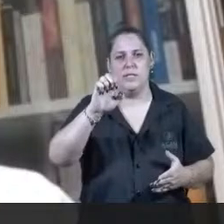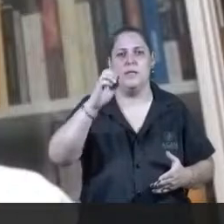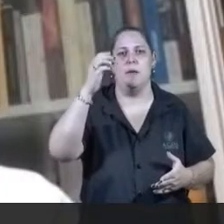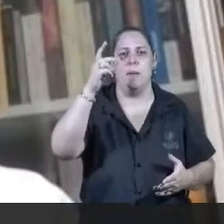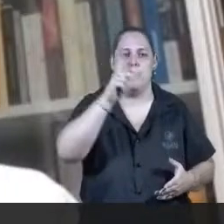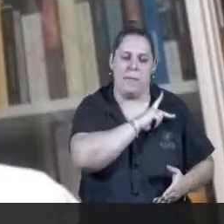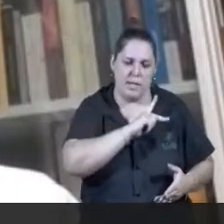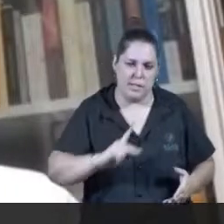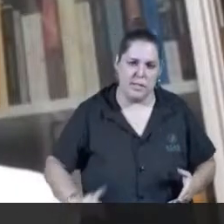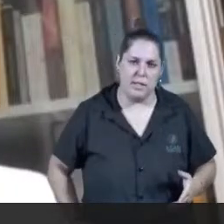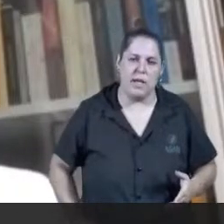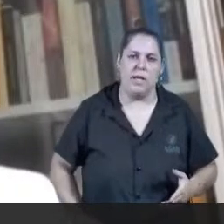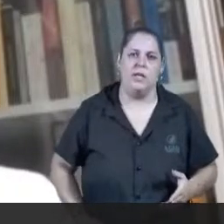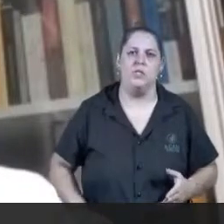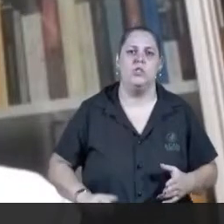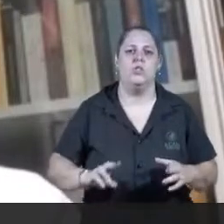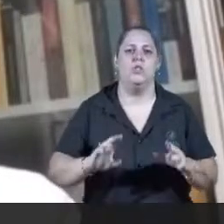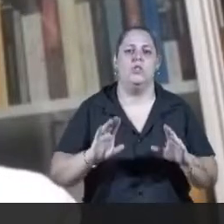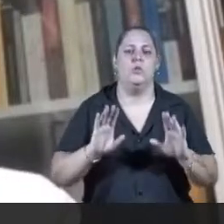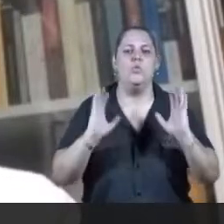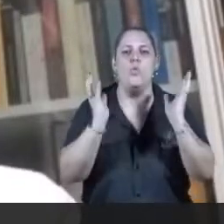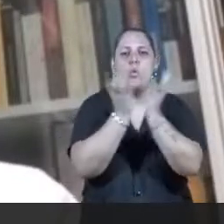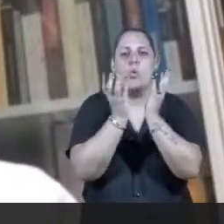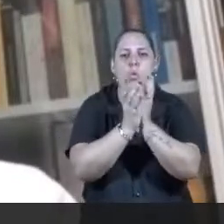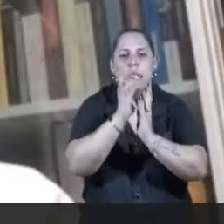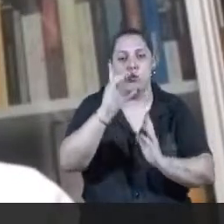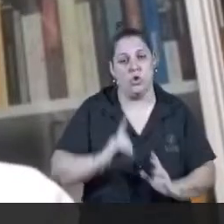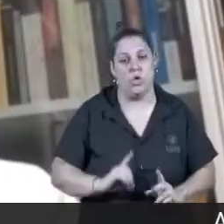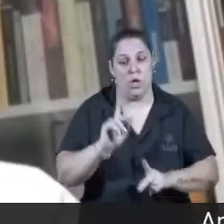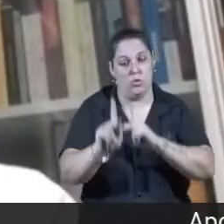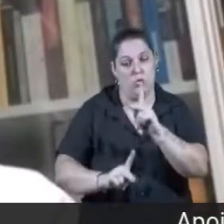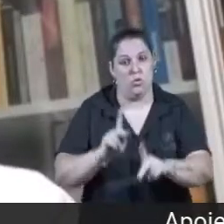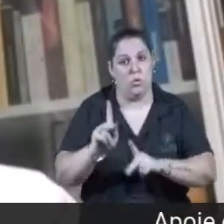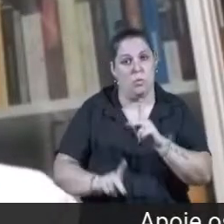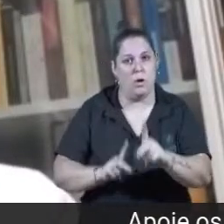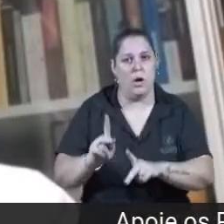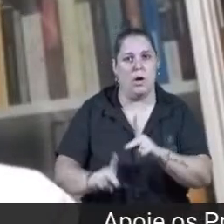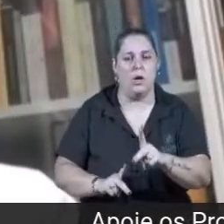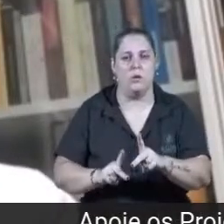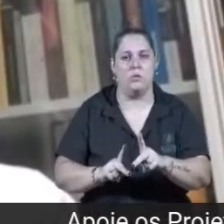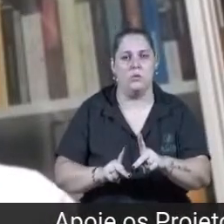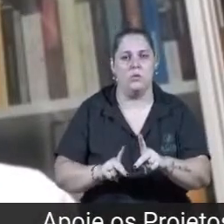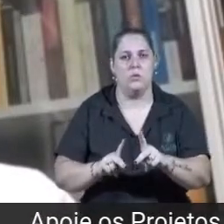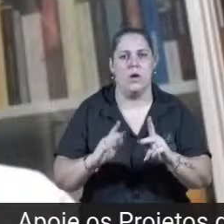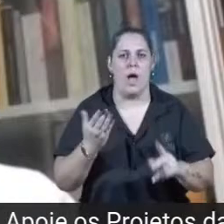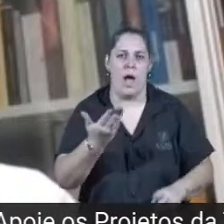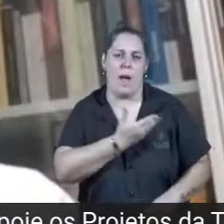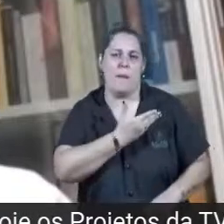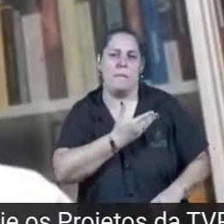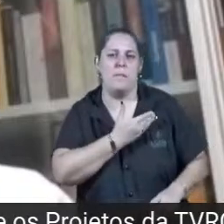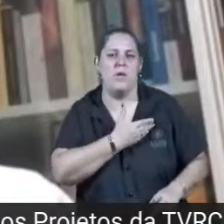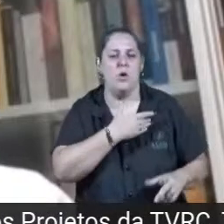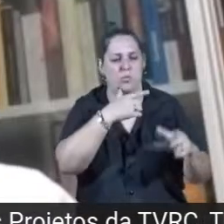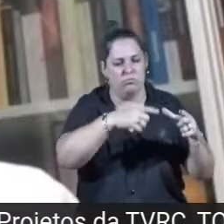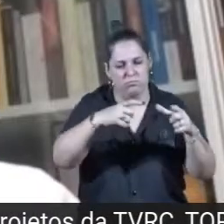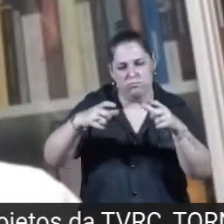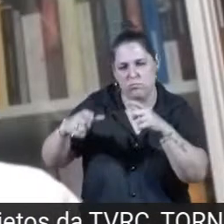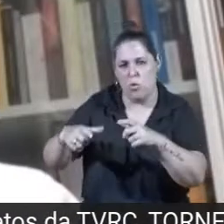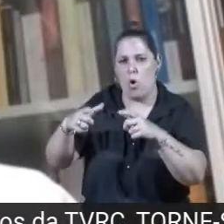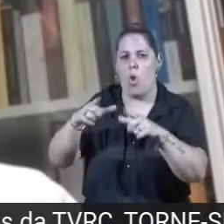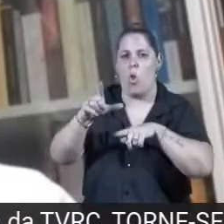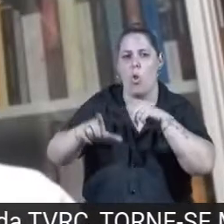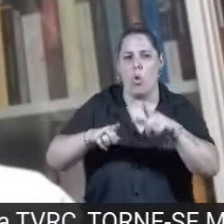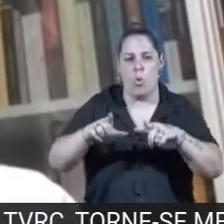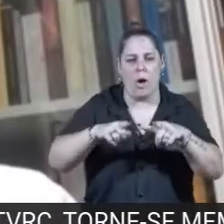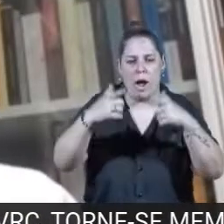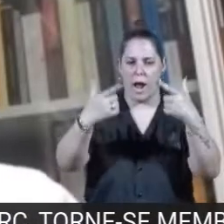Direitos Humanos do Senado, meu companheiro lá no Parlasul, Parlamento